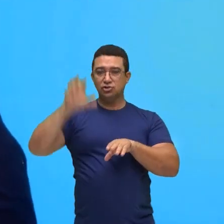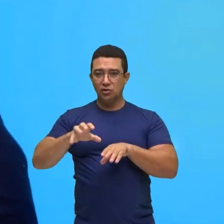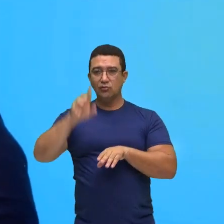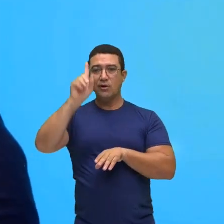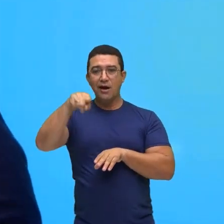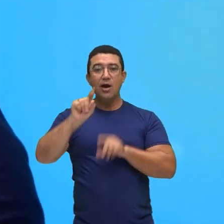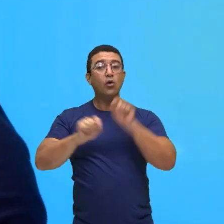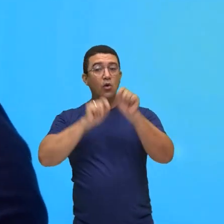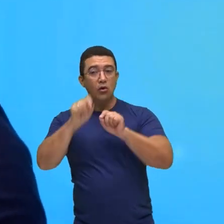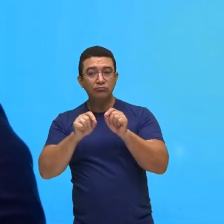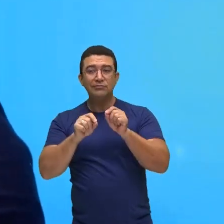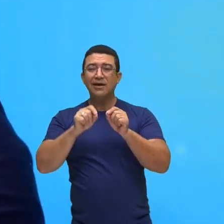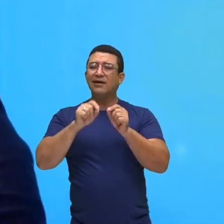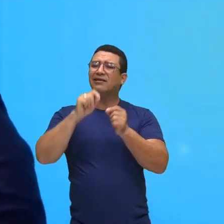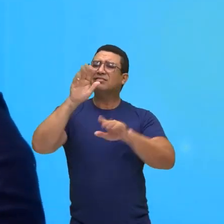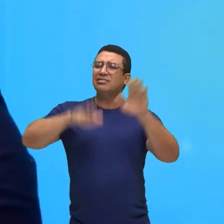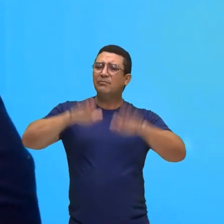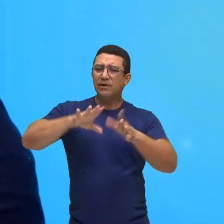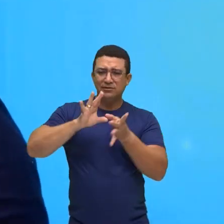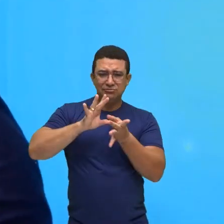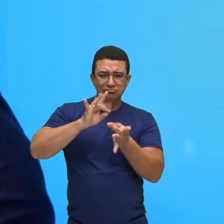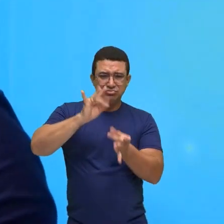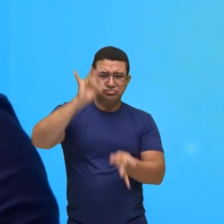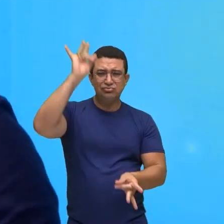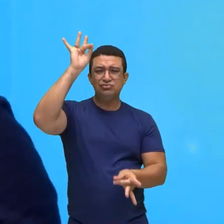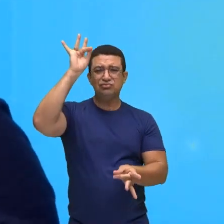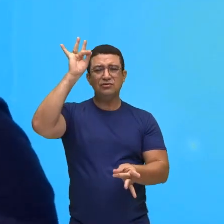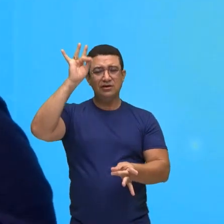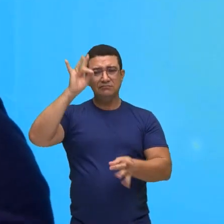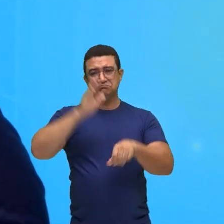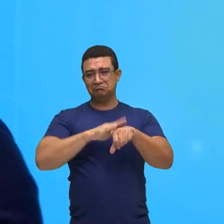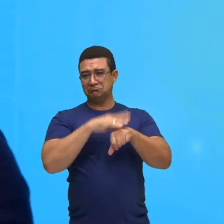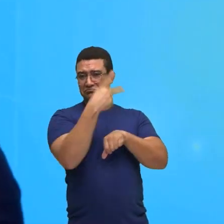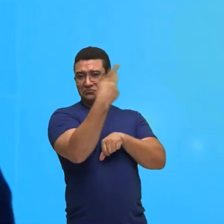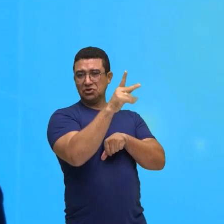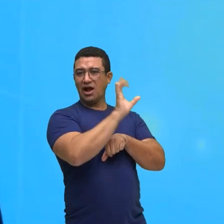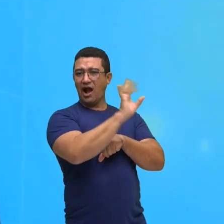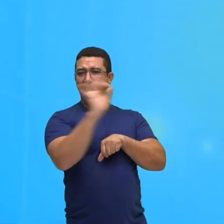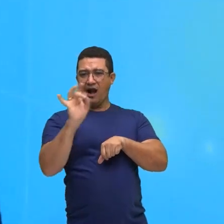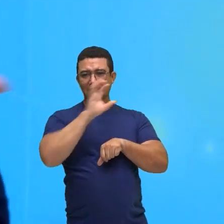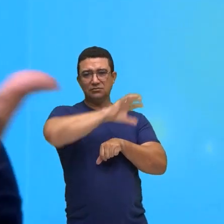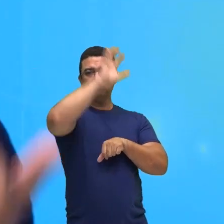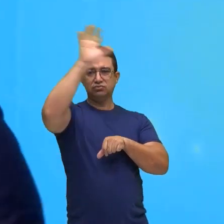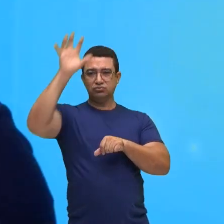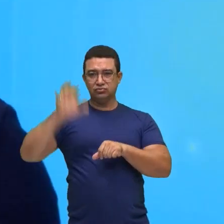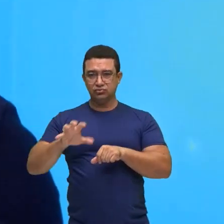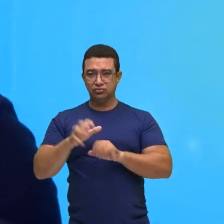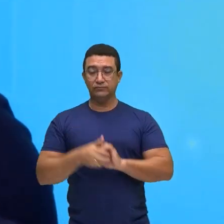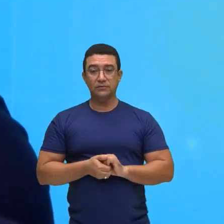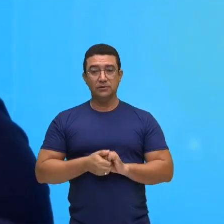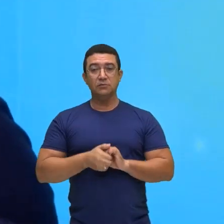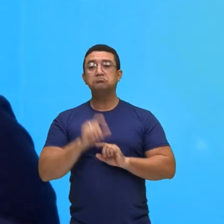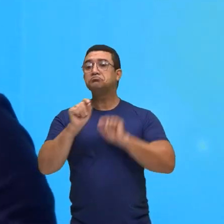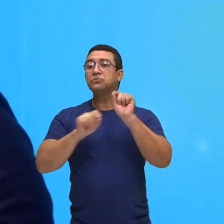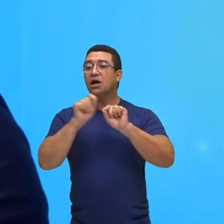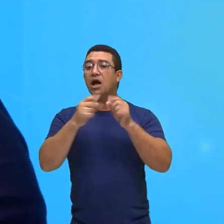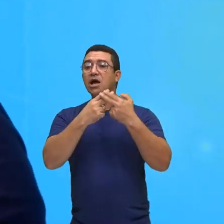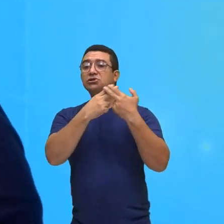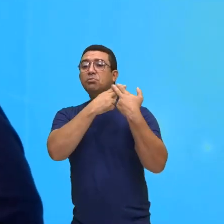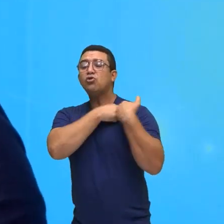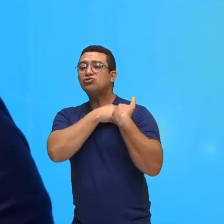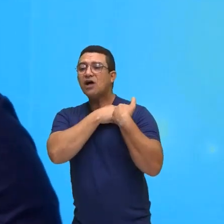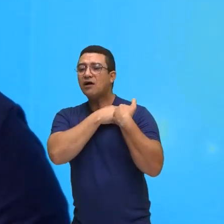de critérios que são previamente estabelecidos, tá certo? Quem é o responsável por criar